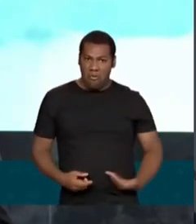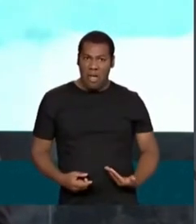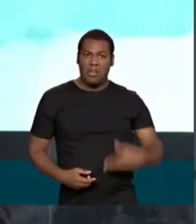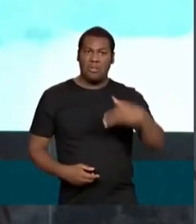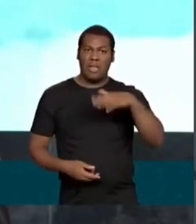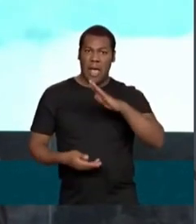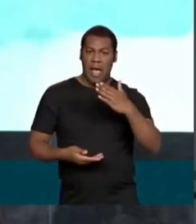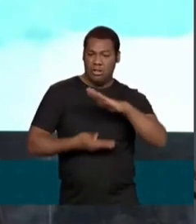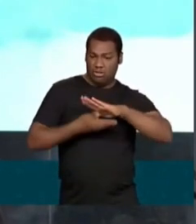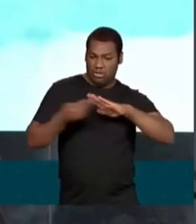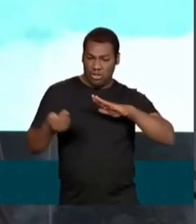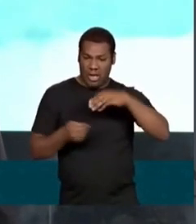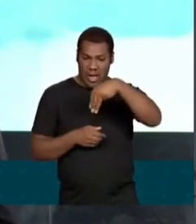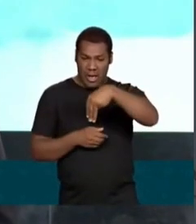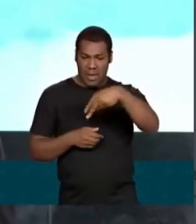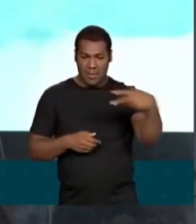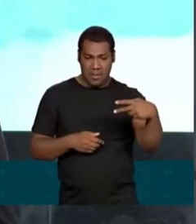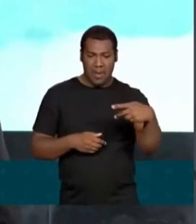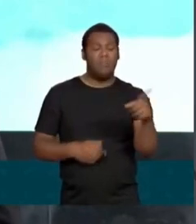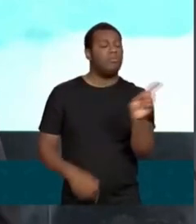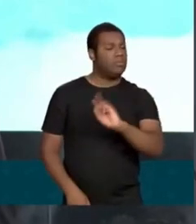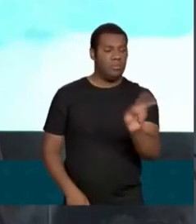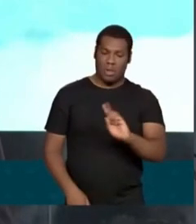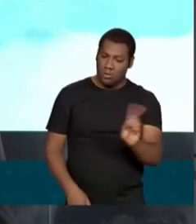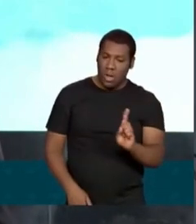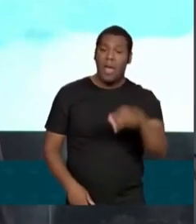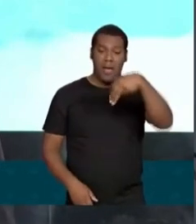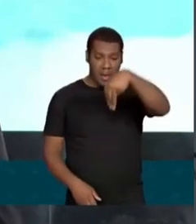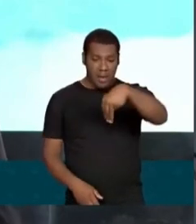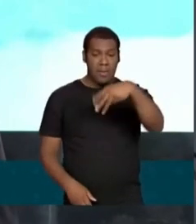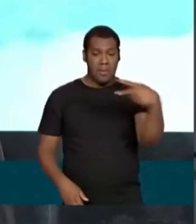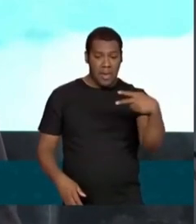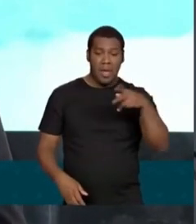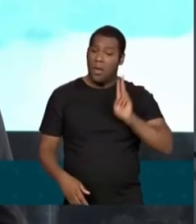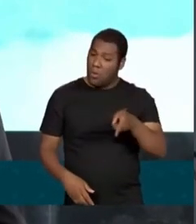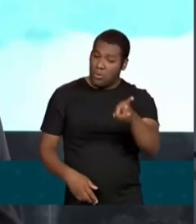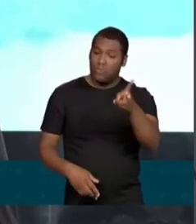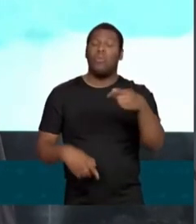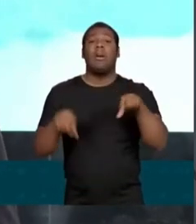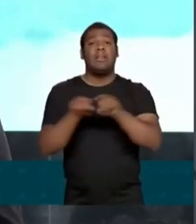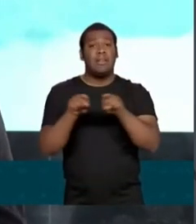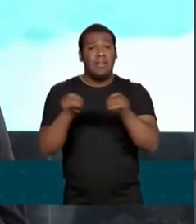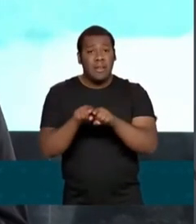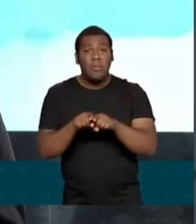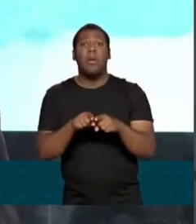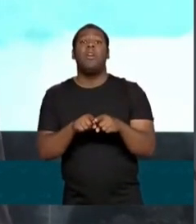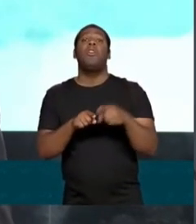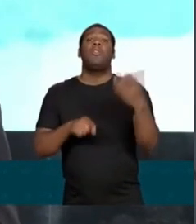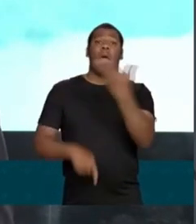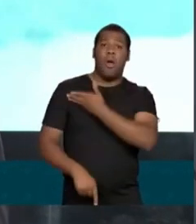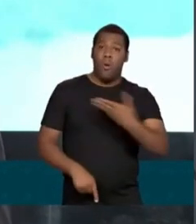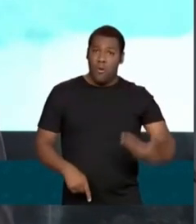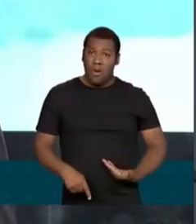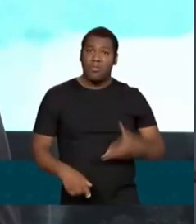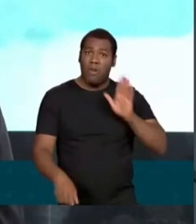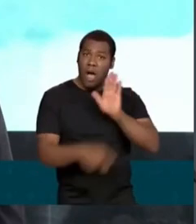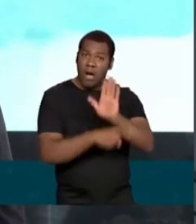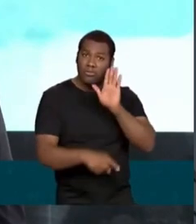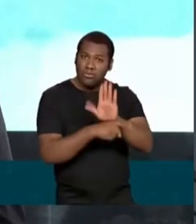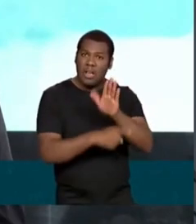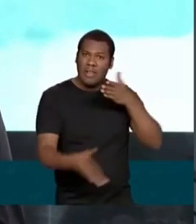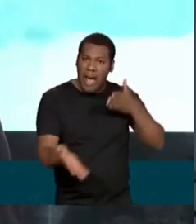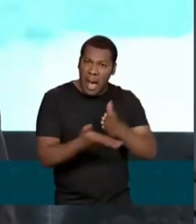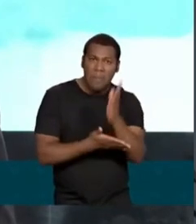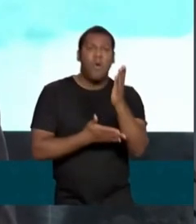vai não só manter as MPS como vai aprovar trabalhar para provar o conteúdo das 12 MP que estão lá